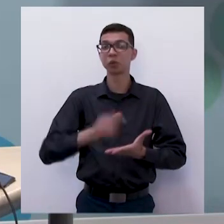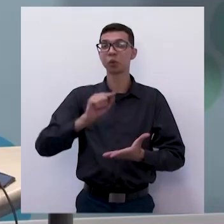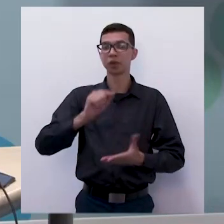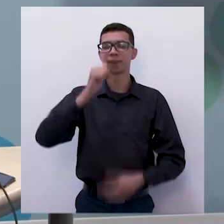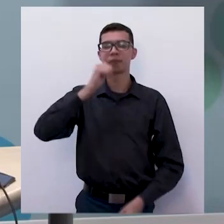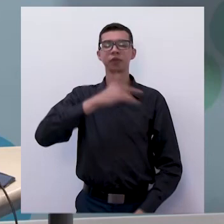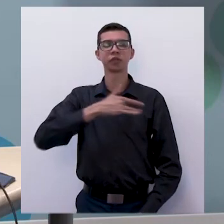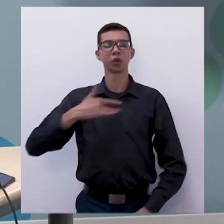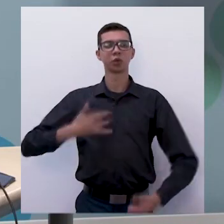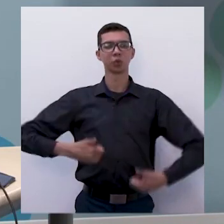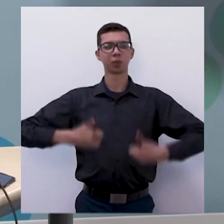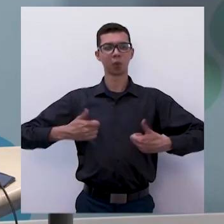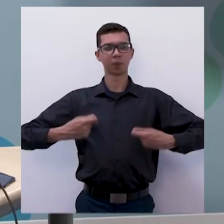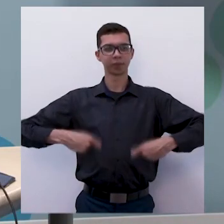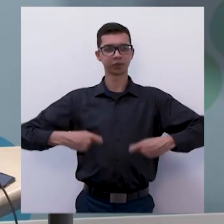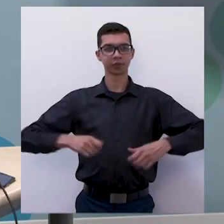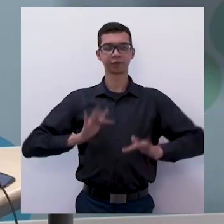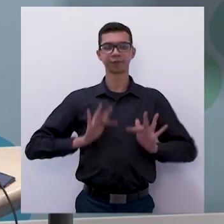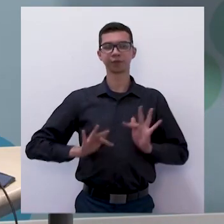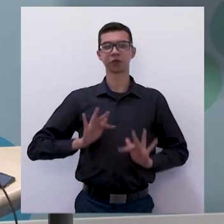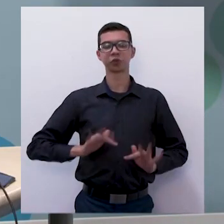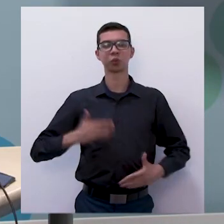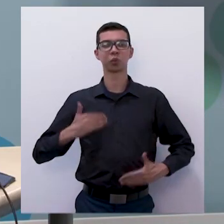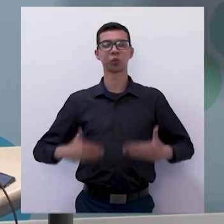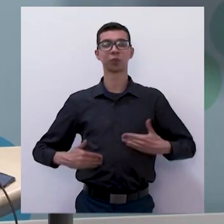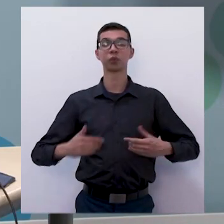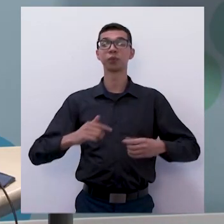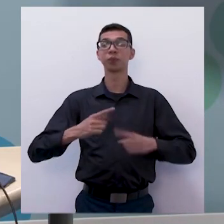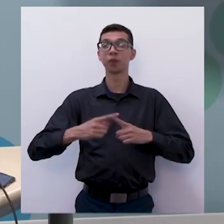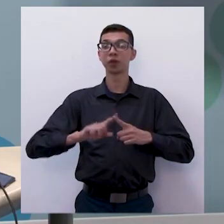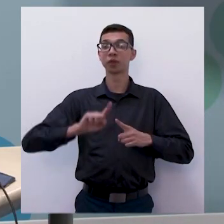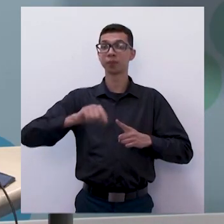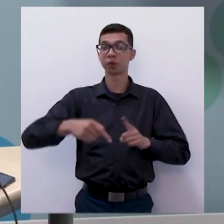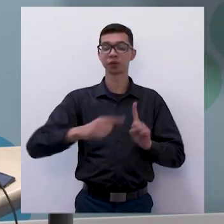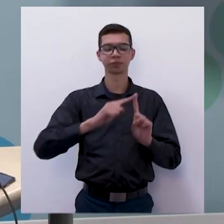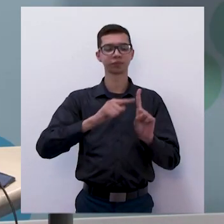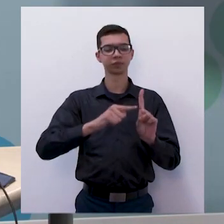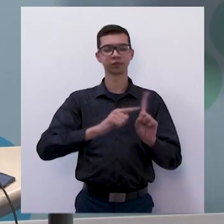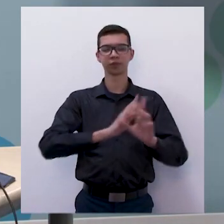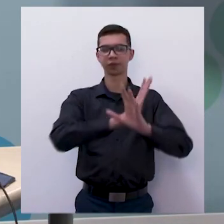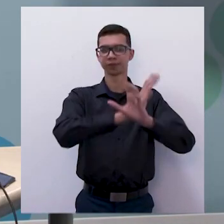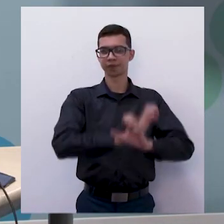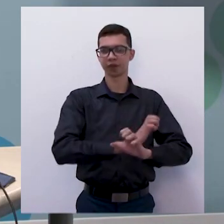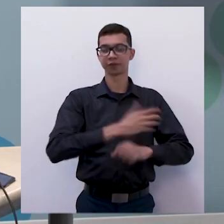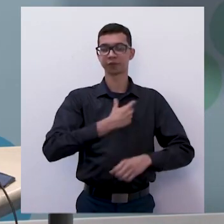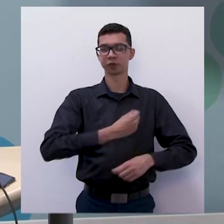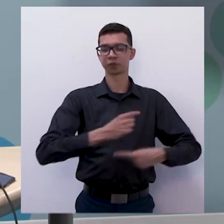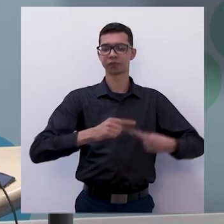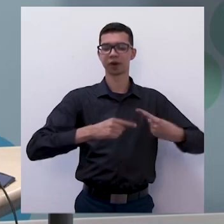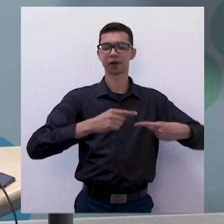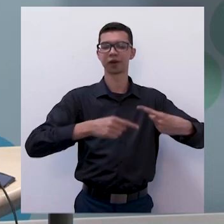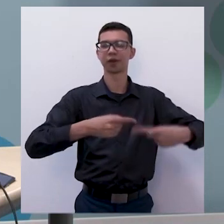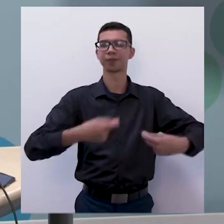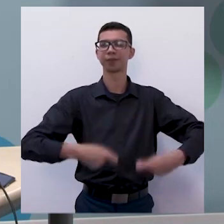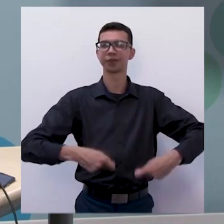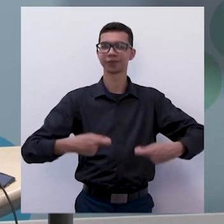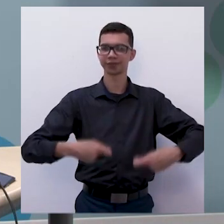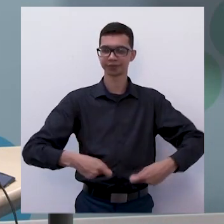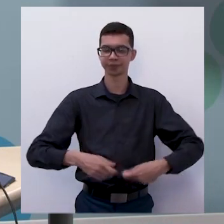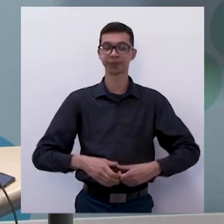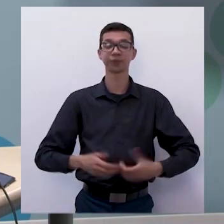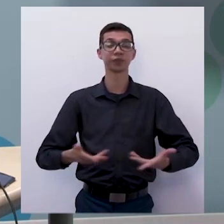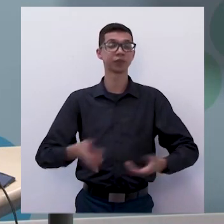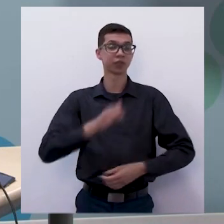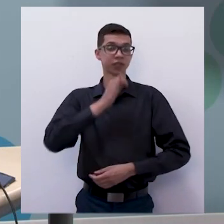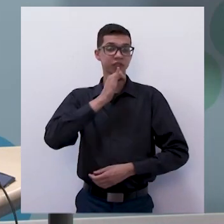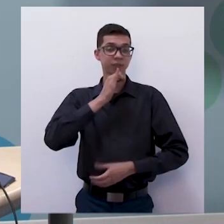saúde, uma boa estrutura física para gerar os filhos espartanos. Então, independente se a pessoa seria um